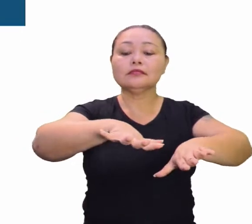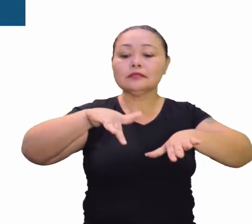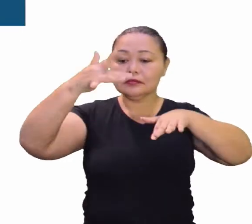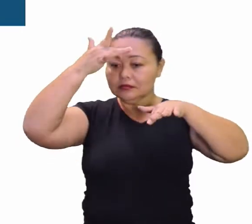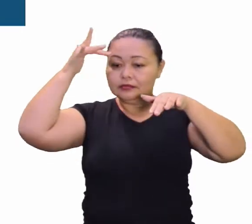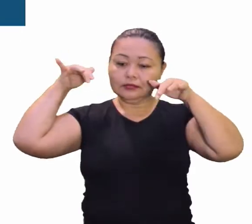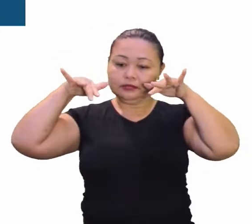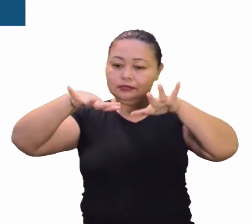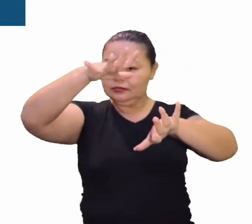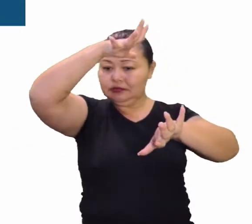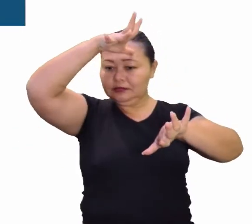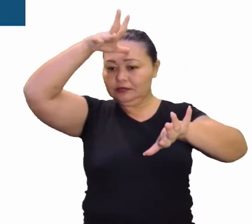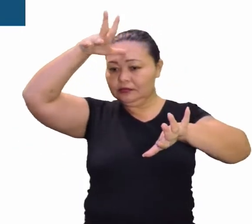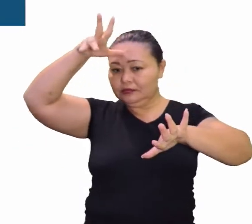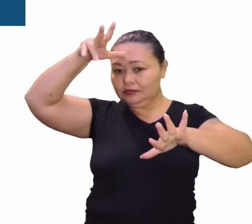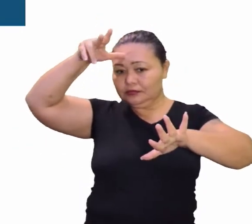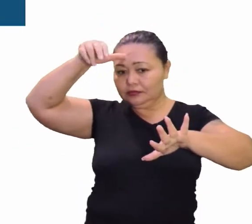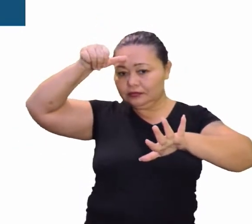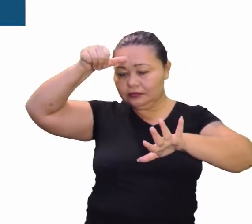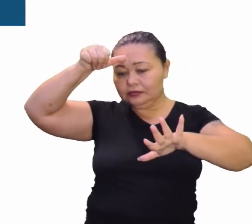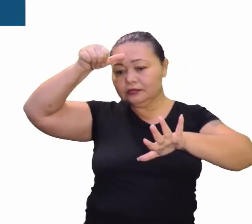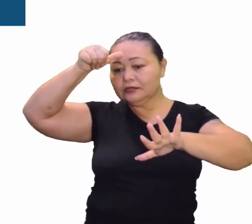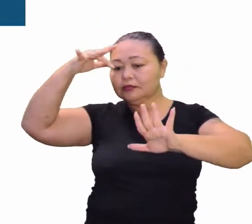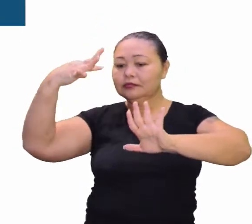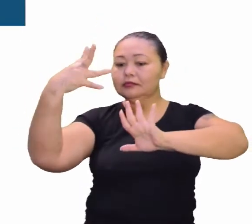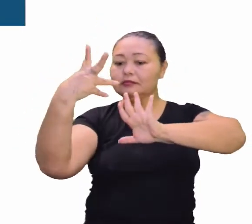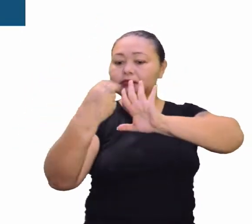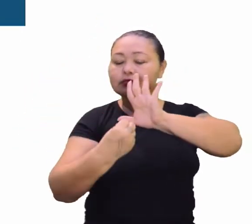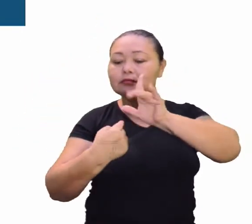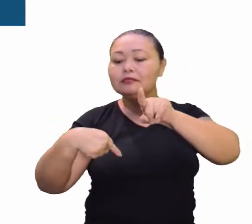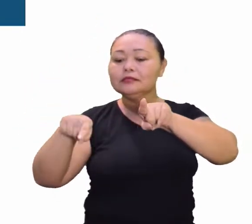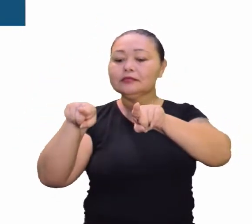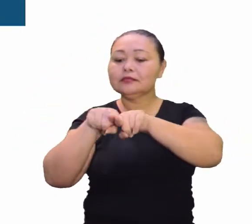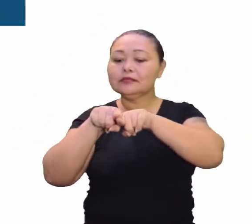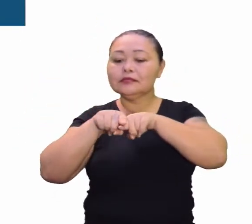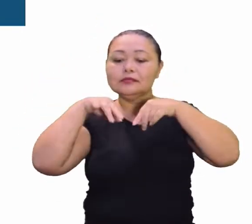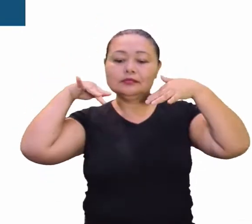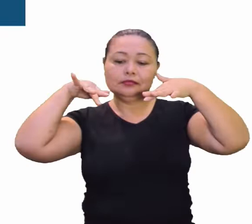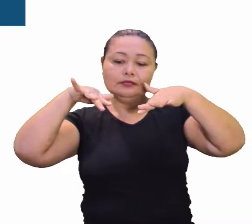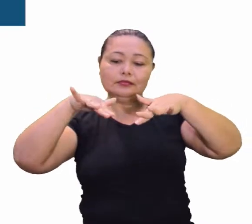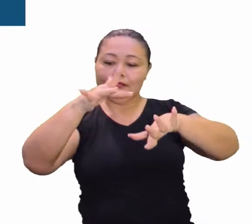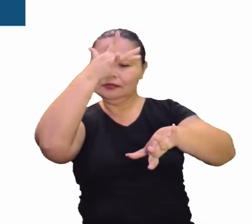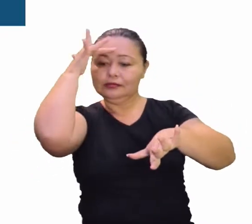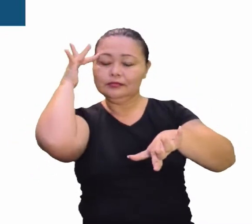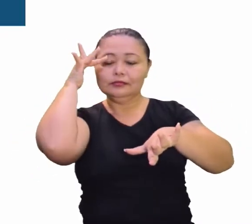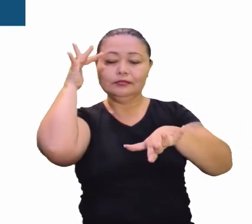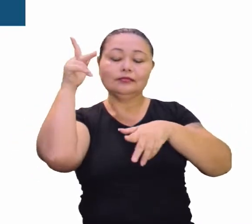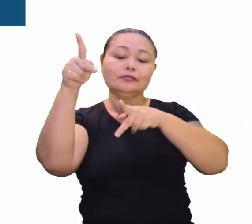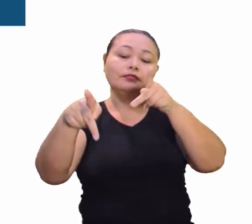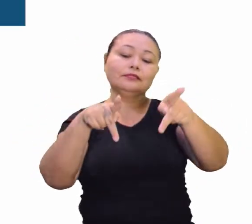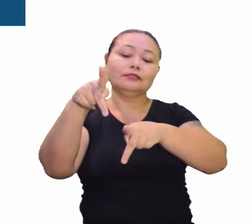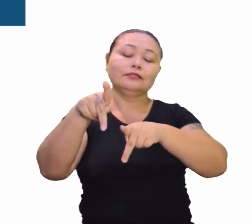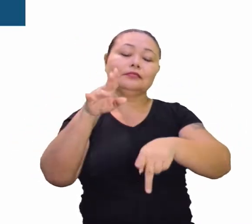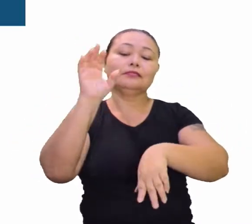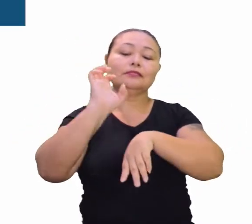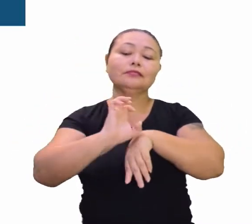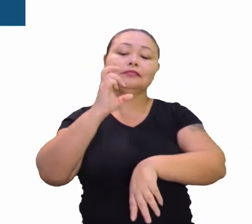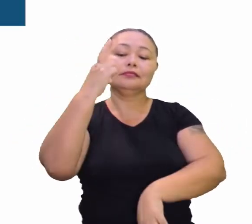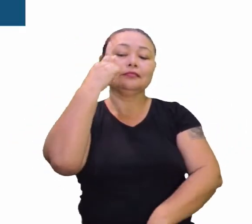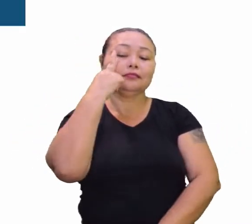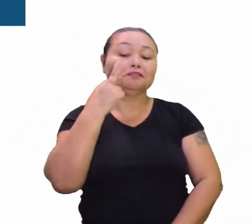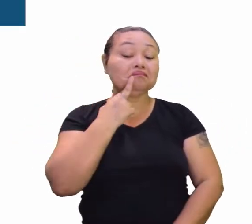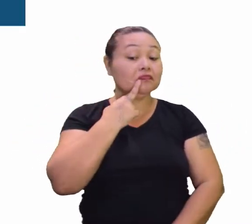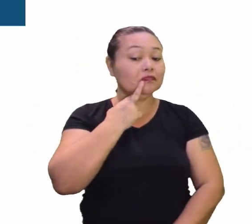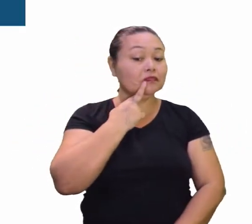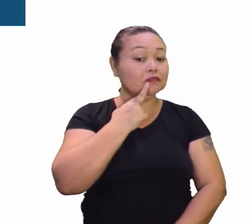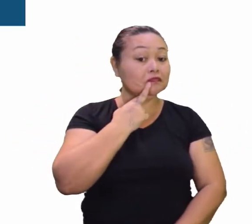da Amazônia e do povoamento de Rondônia. Muito bem. É isso mesmo, ó. Interessante